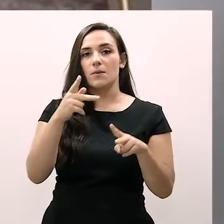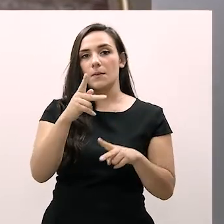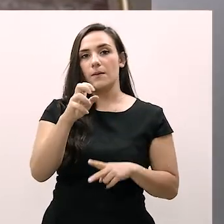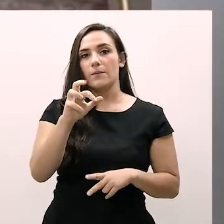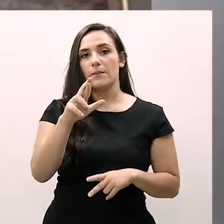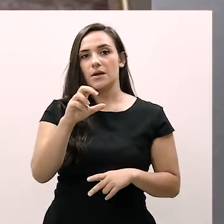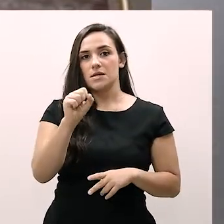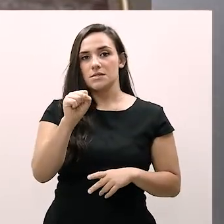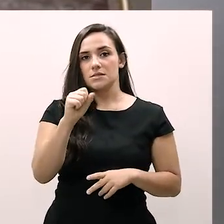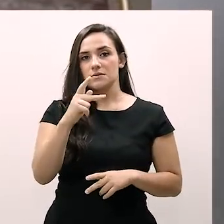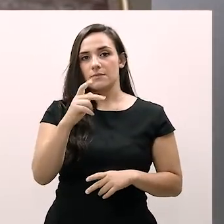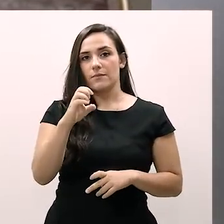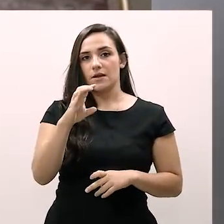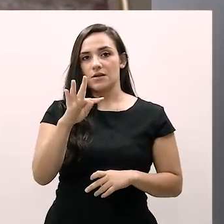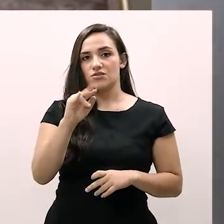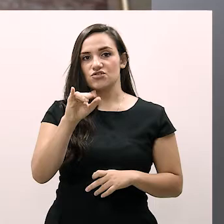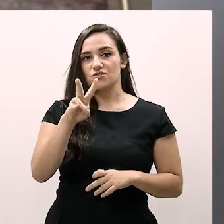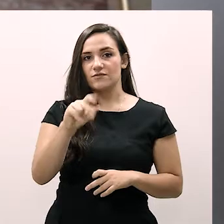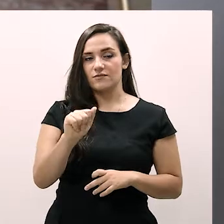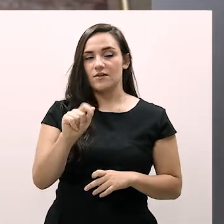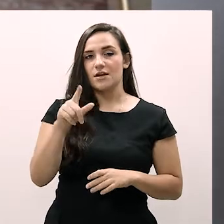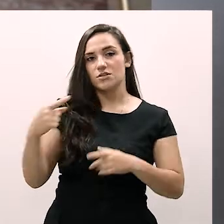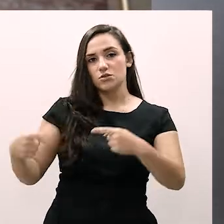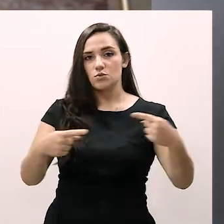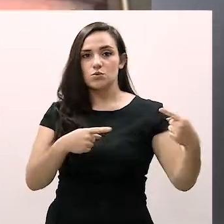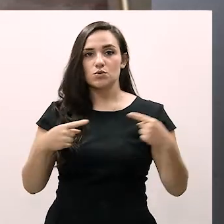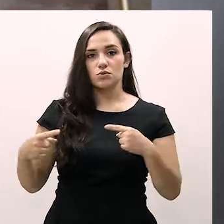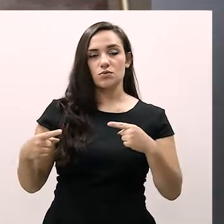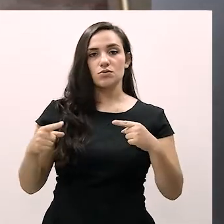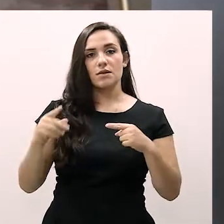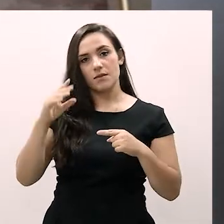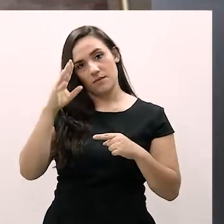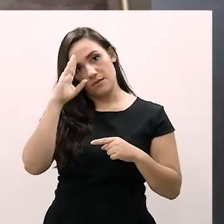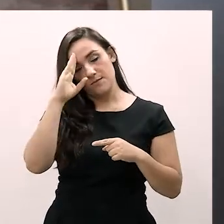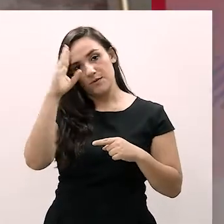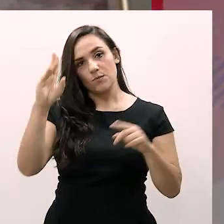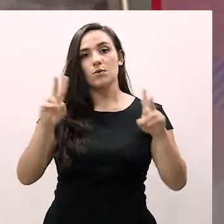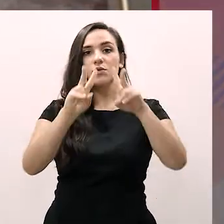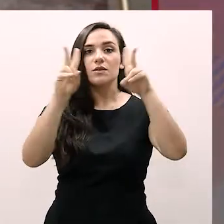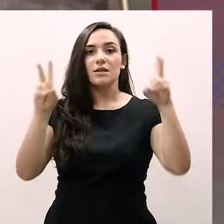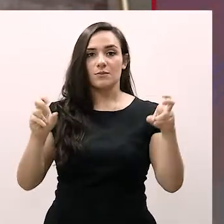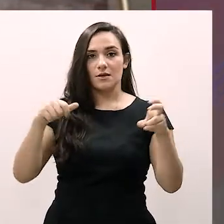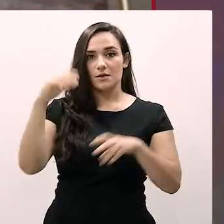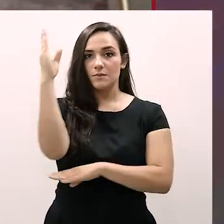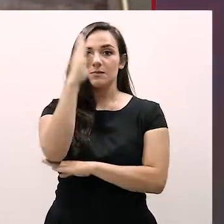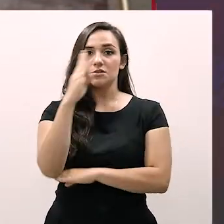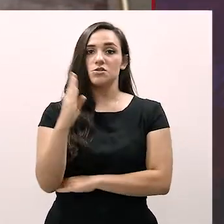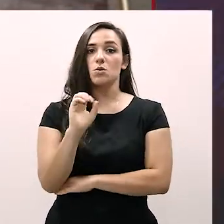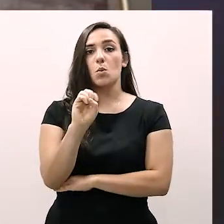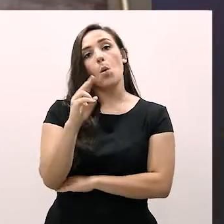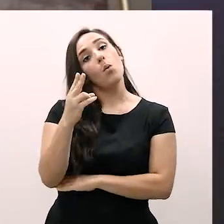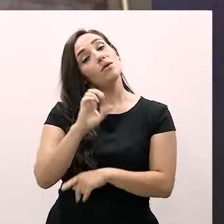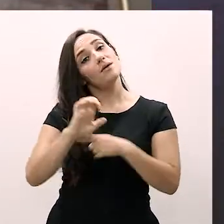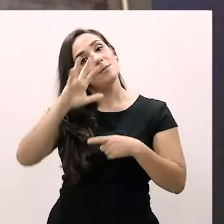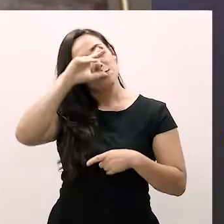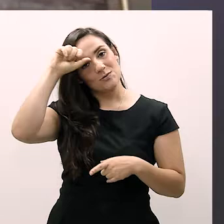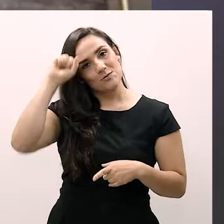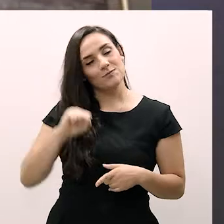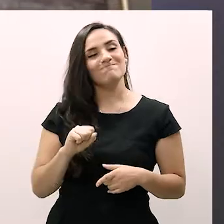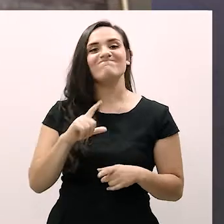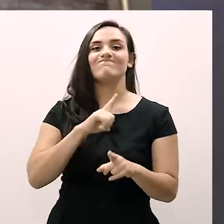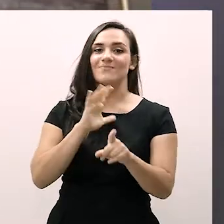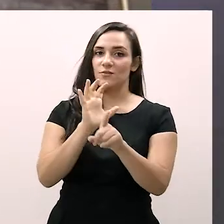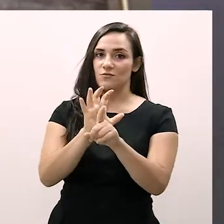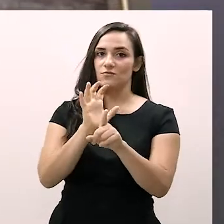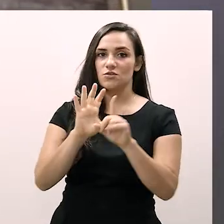principais temas em pauta no Brasil e em Mato Grosso do Sul e que tem impacto direto aí na vida de toda a população. Hoje nós